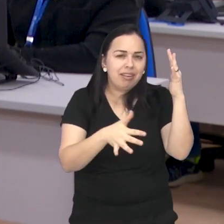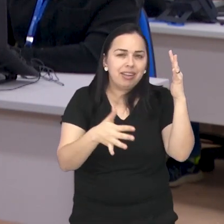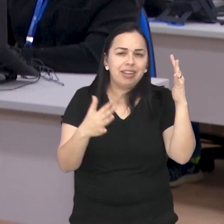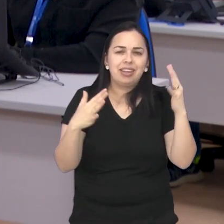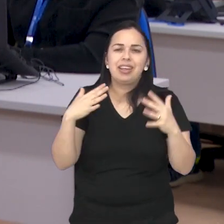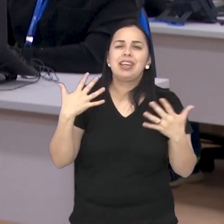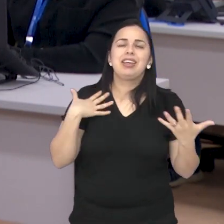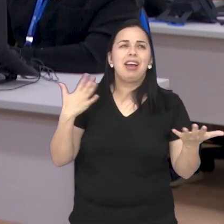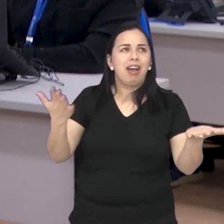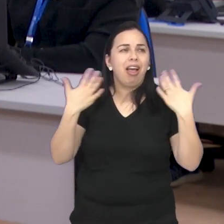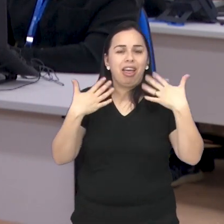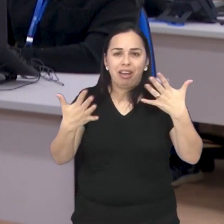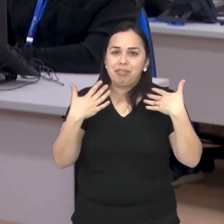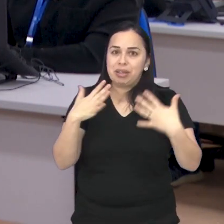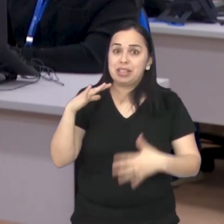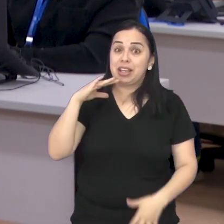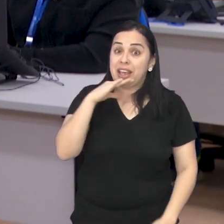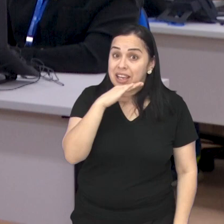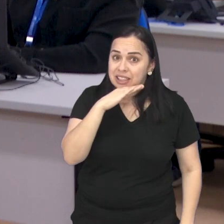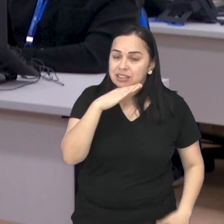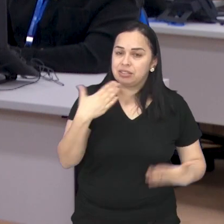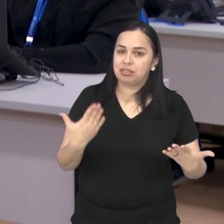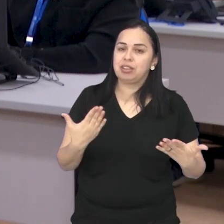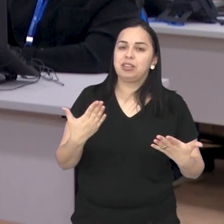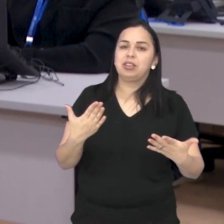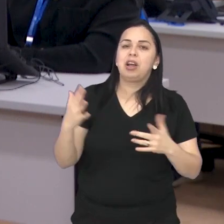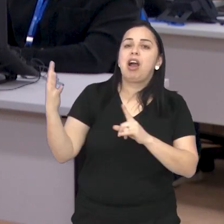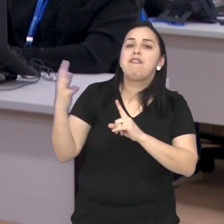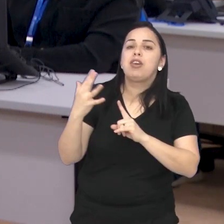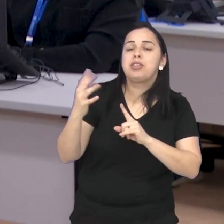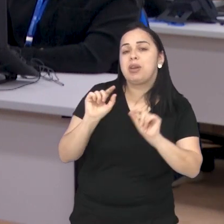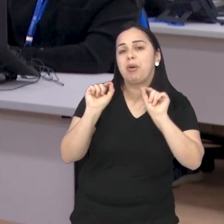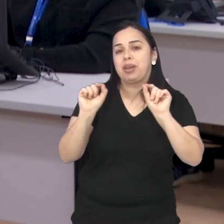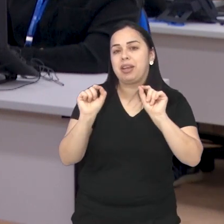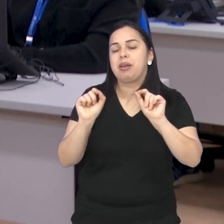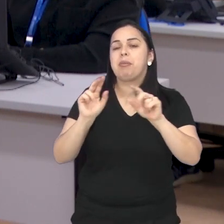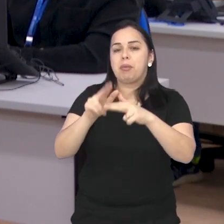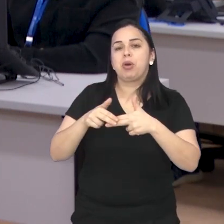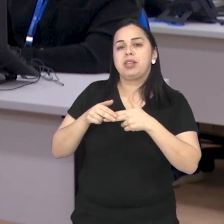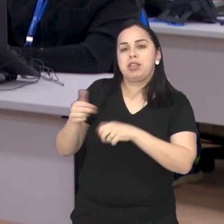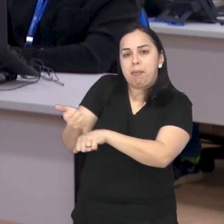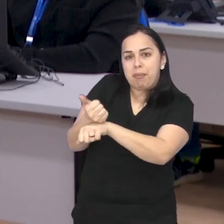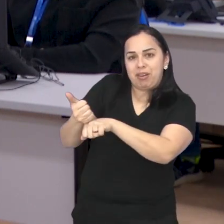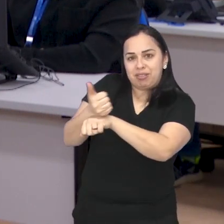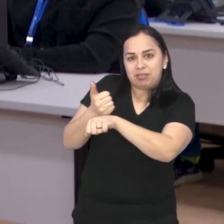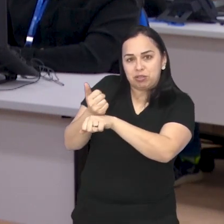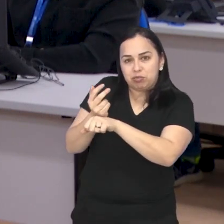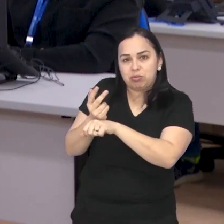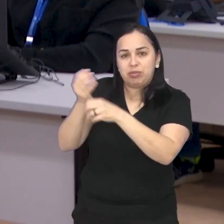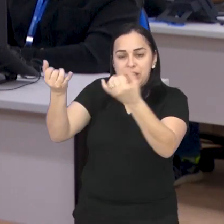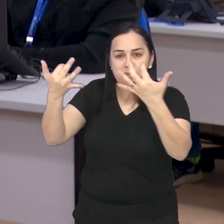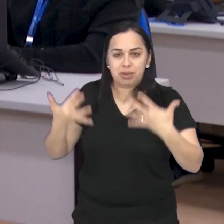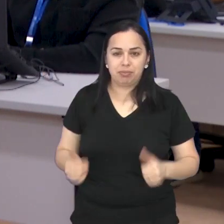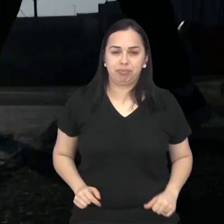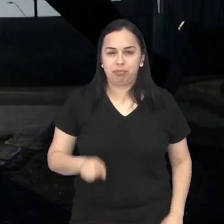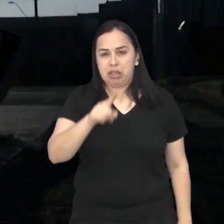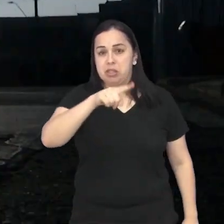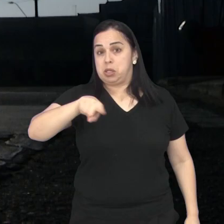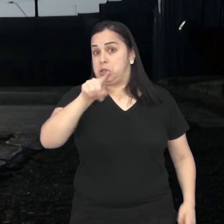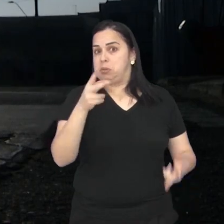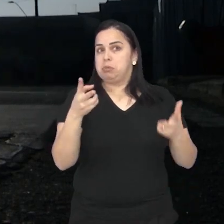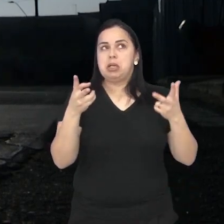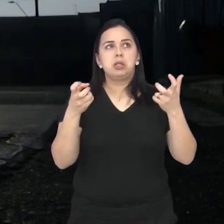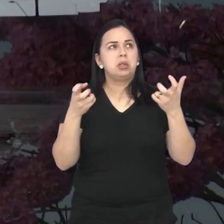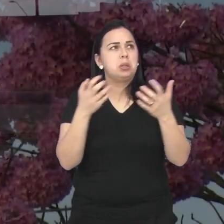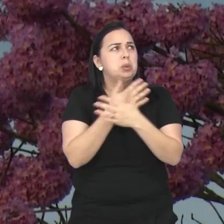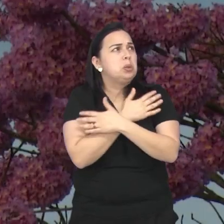quente também? Quais são os impactos do El Niño? A gente procurou um especialista para tentar entender melhor essas questões. Vocês